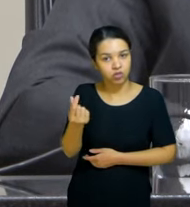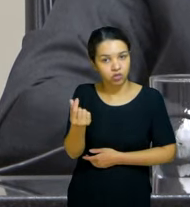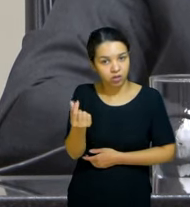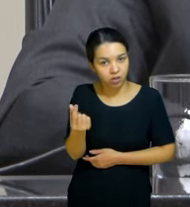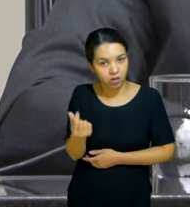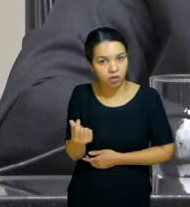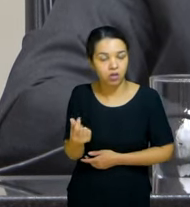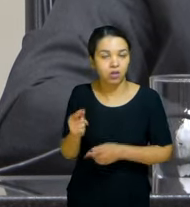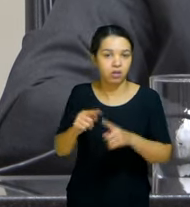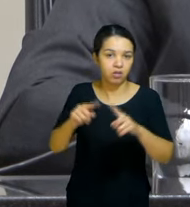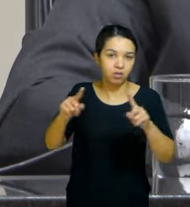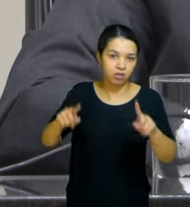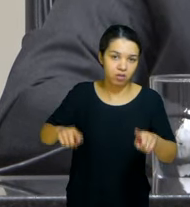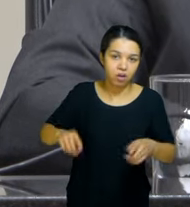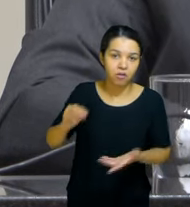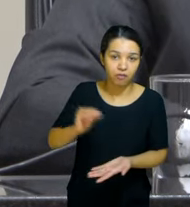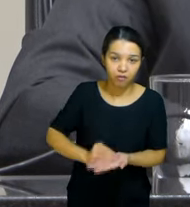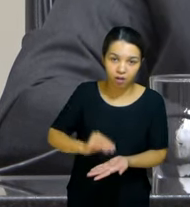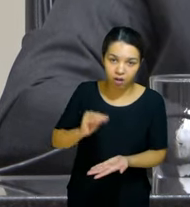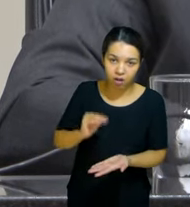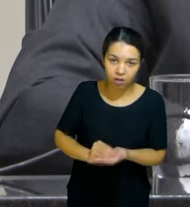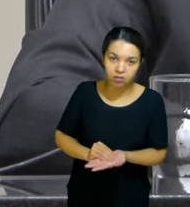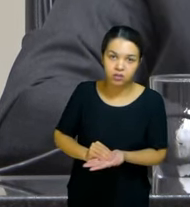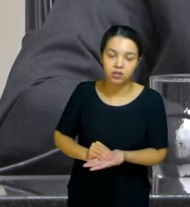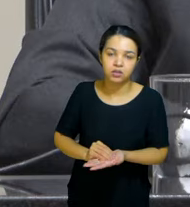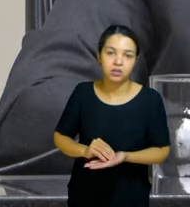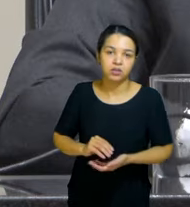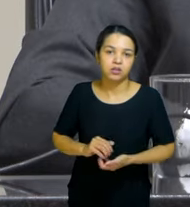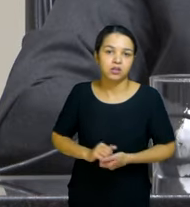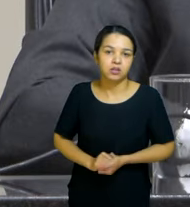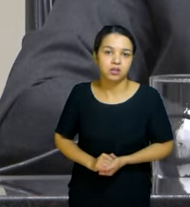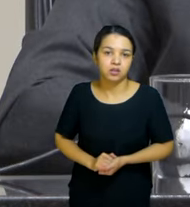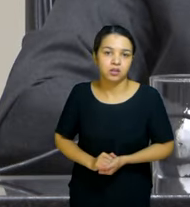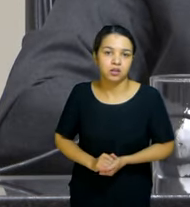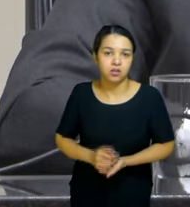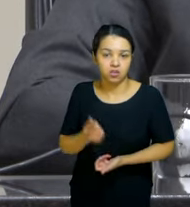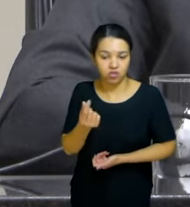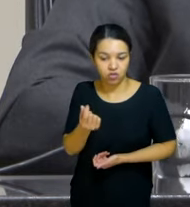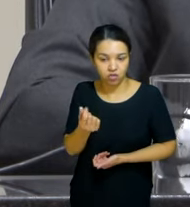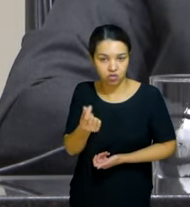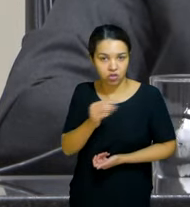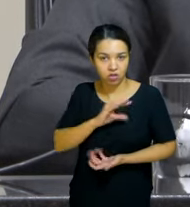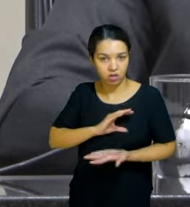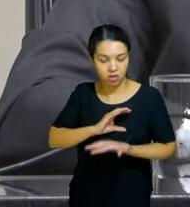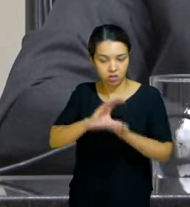de servidor, à ausência de investimentos.